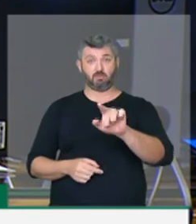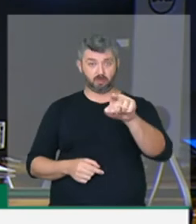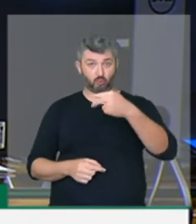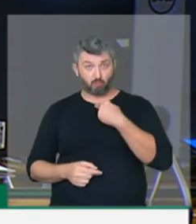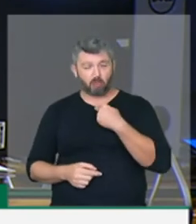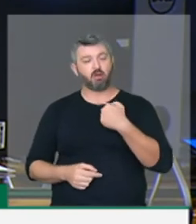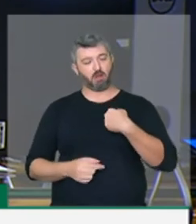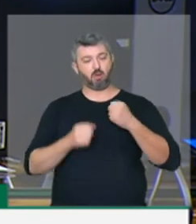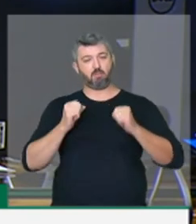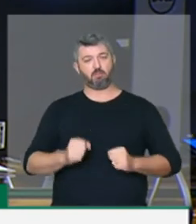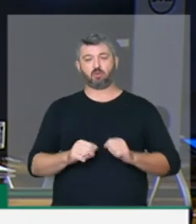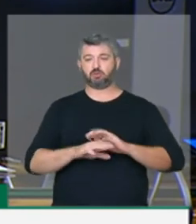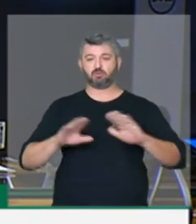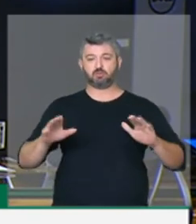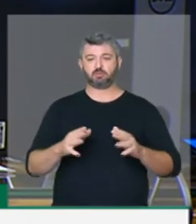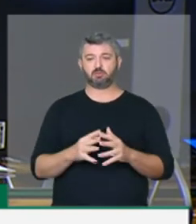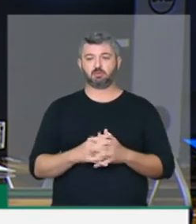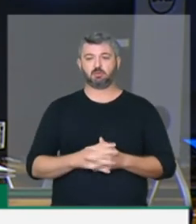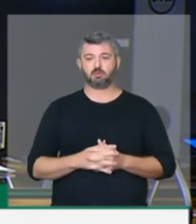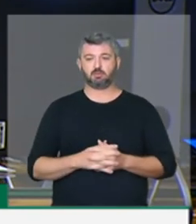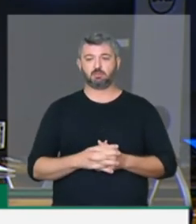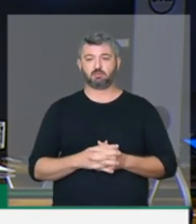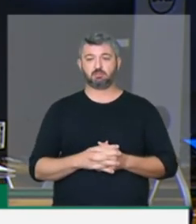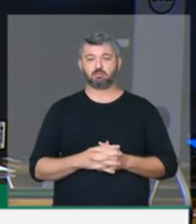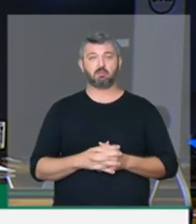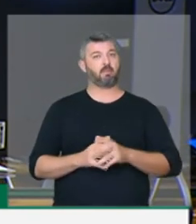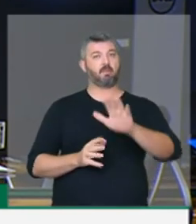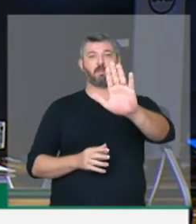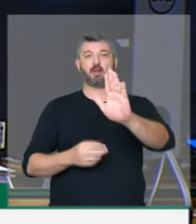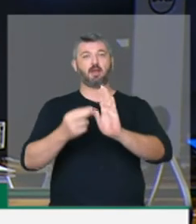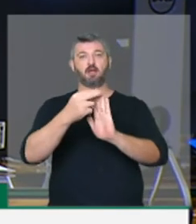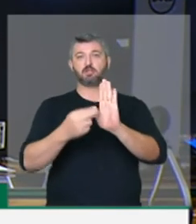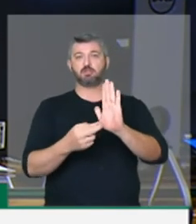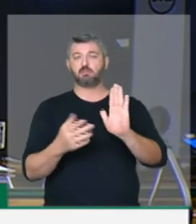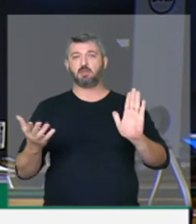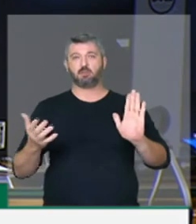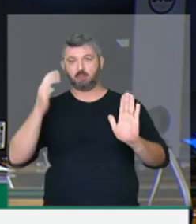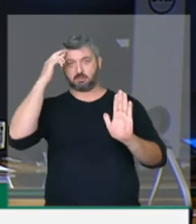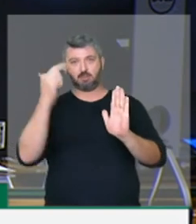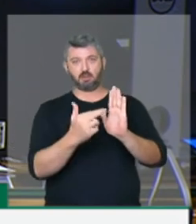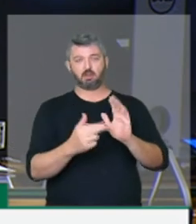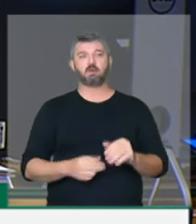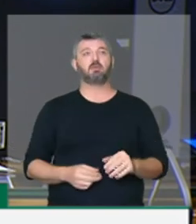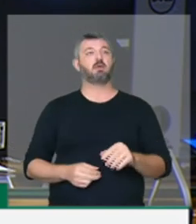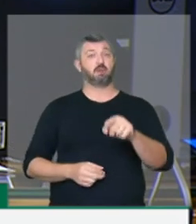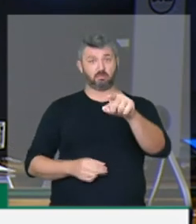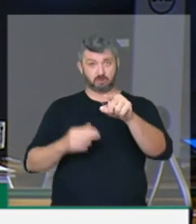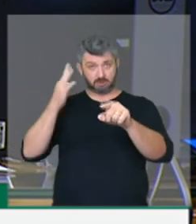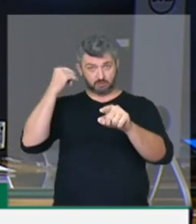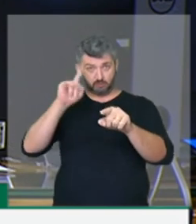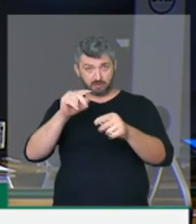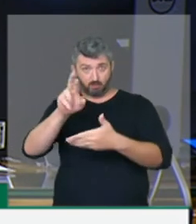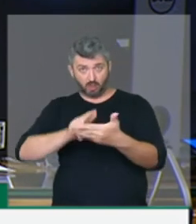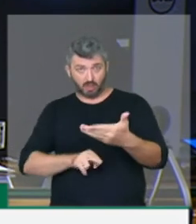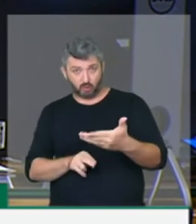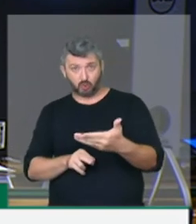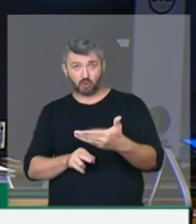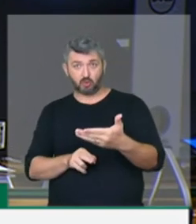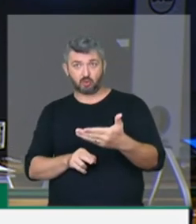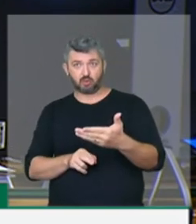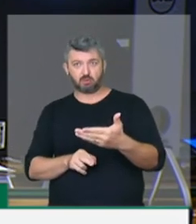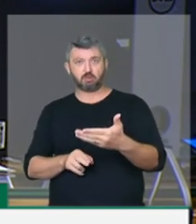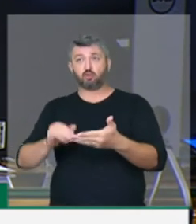Então, a para minha falar... inscrição é regimental, presidente. Vossa Excelência se inscreveu sem saber do relatório, deputado Kim. O